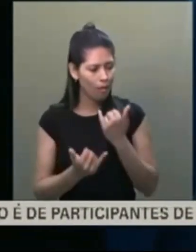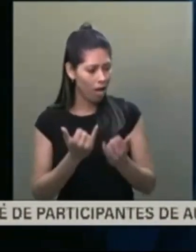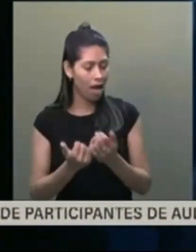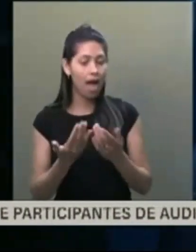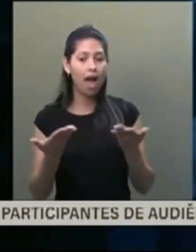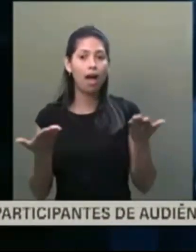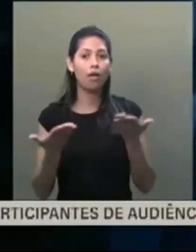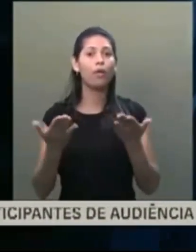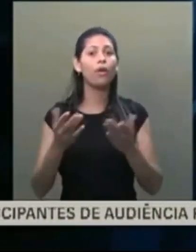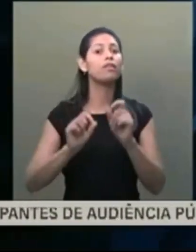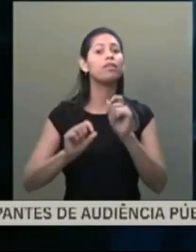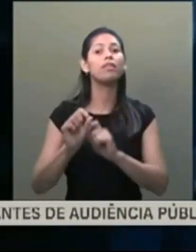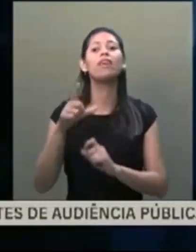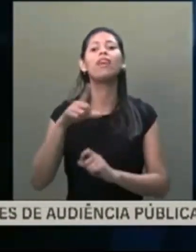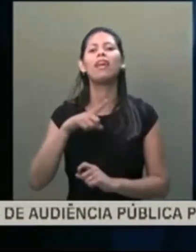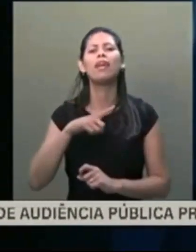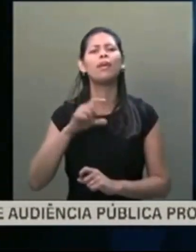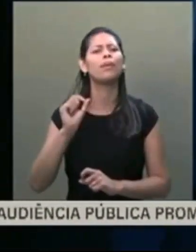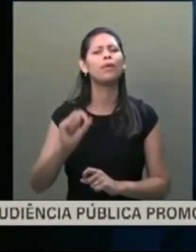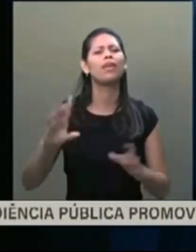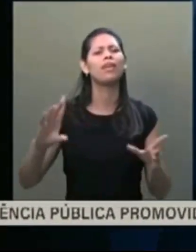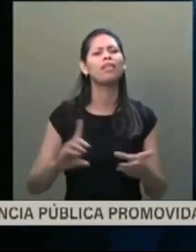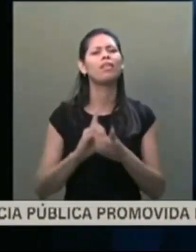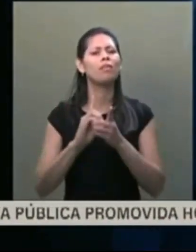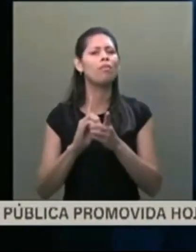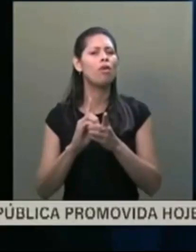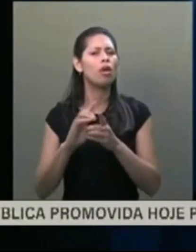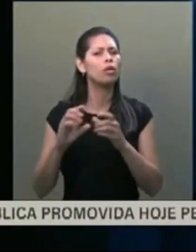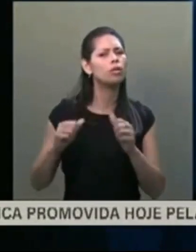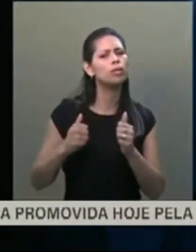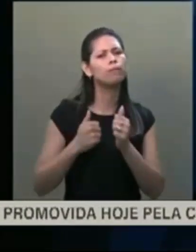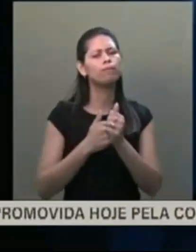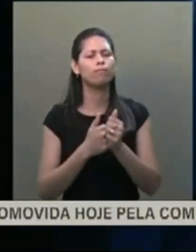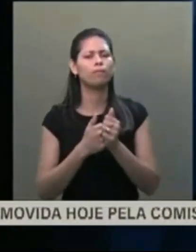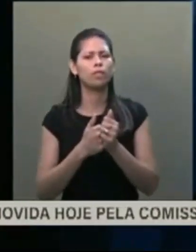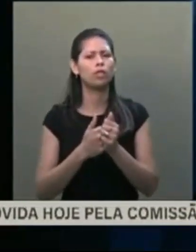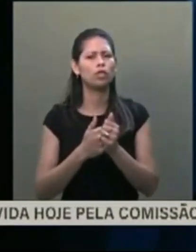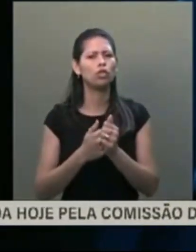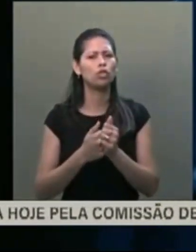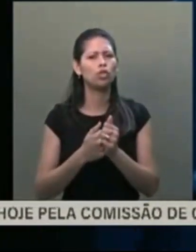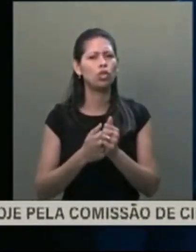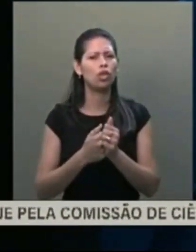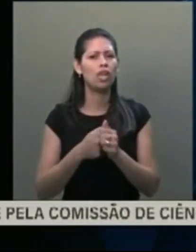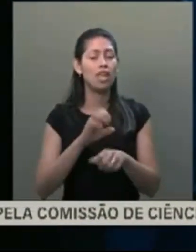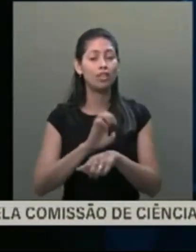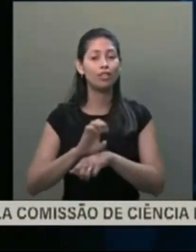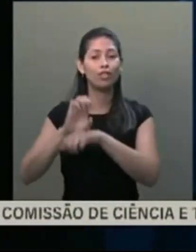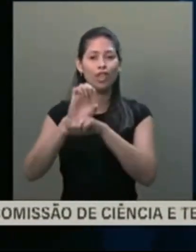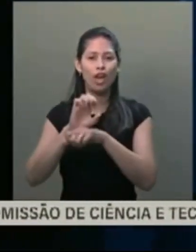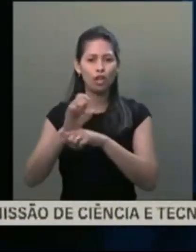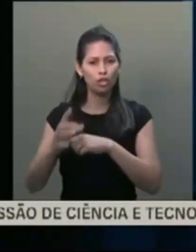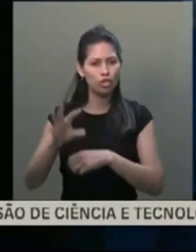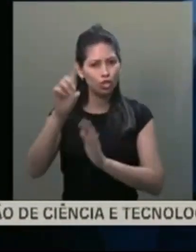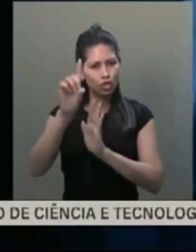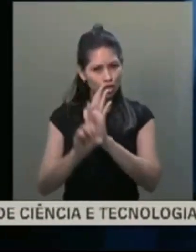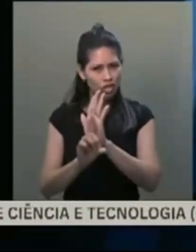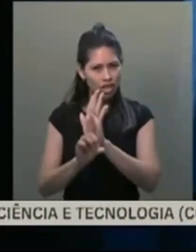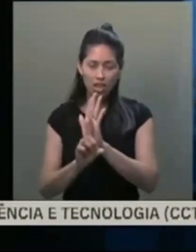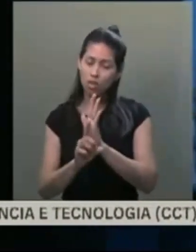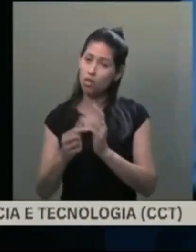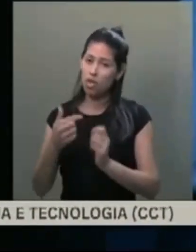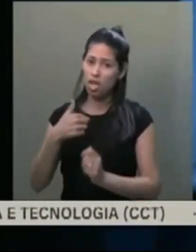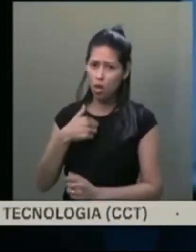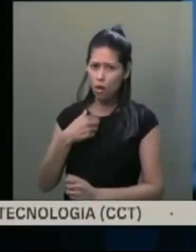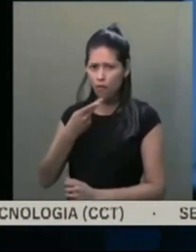de Direito, a democracia, eu não estou falando dos seus exageros. Repito, eu não falo